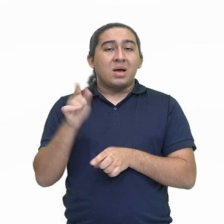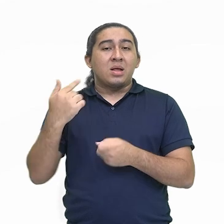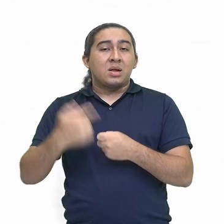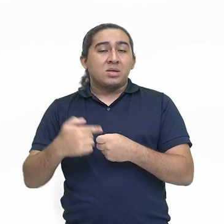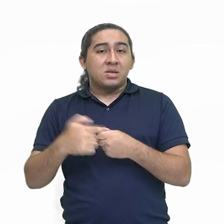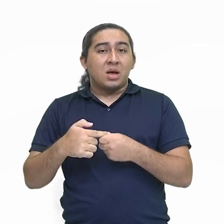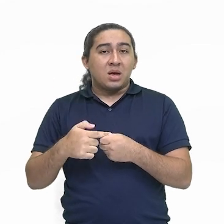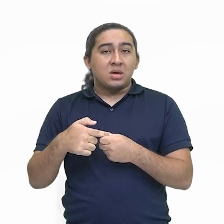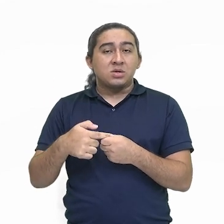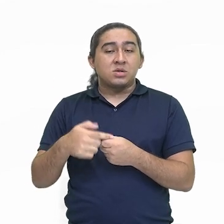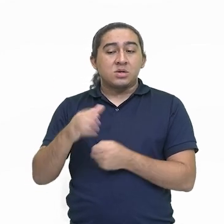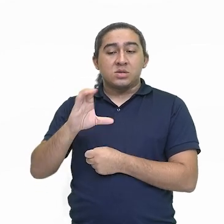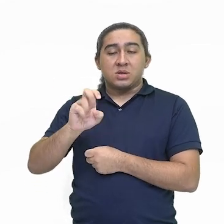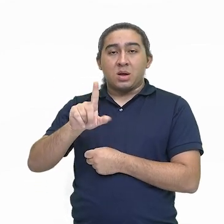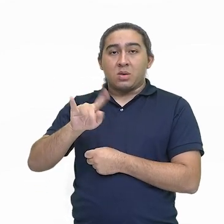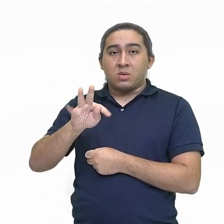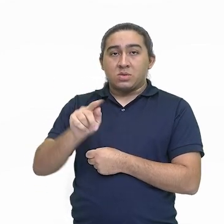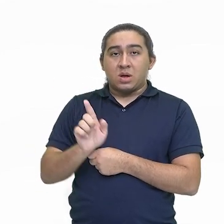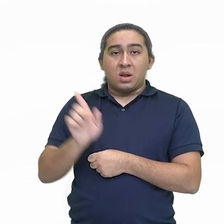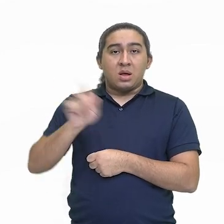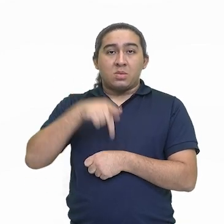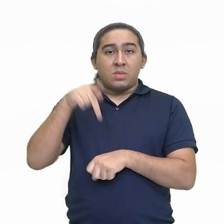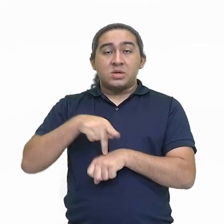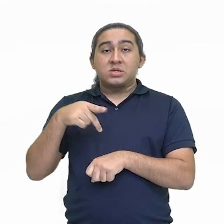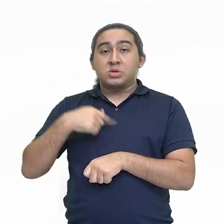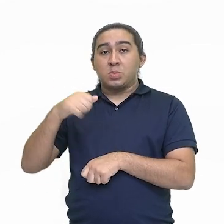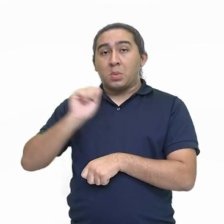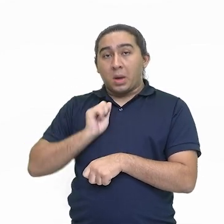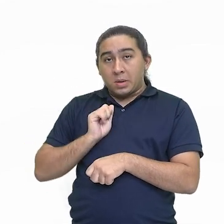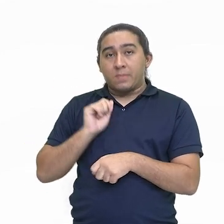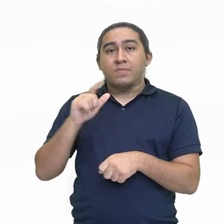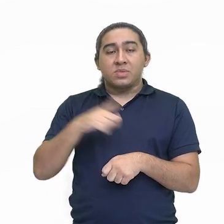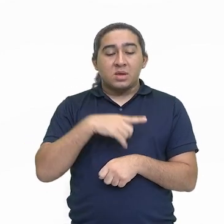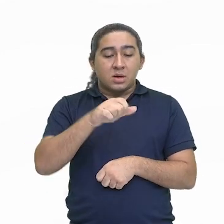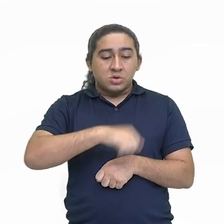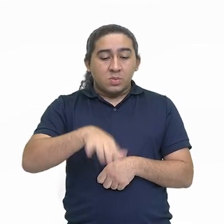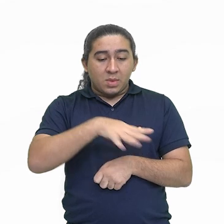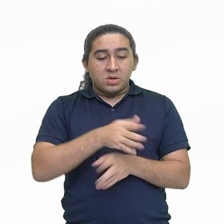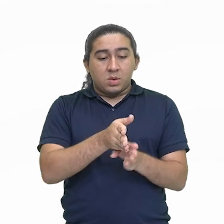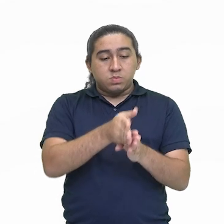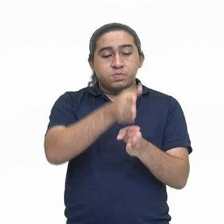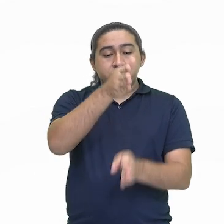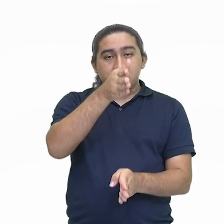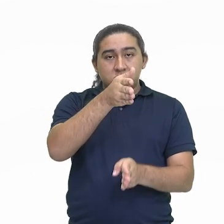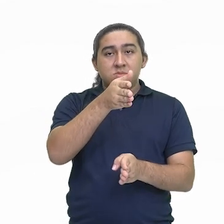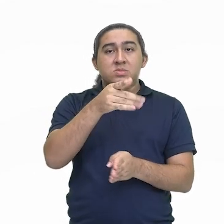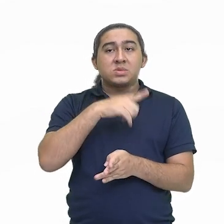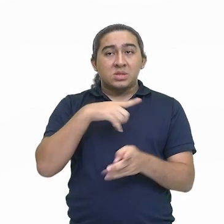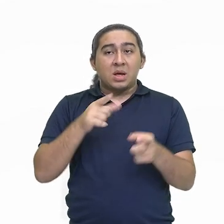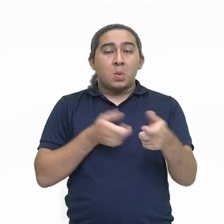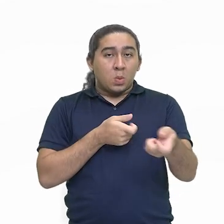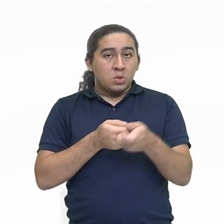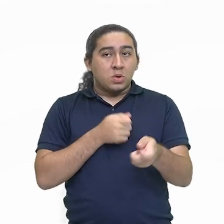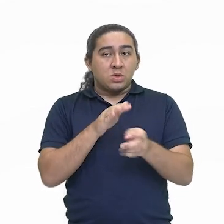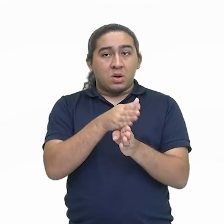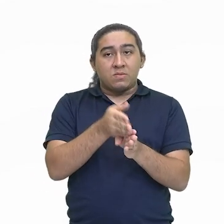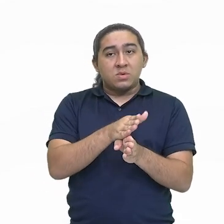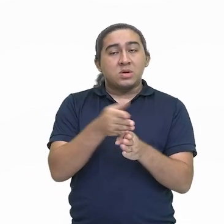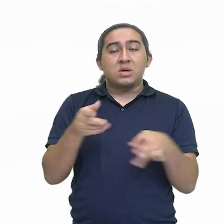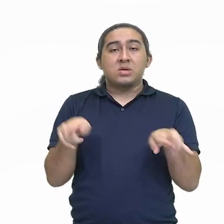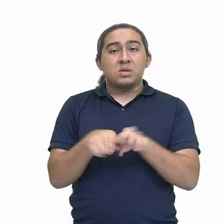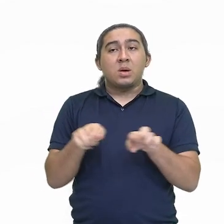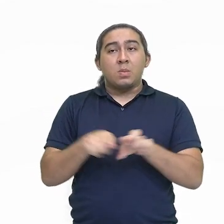alguns desses onde a gente tem essa barreira física, né? Já não basta ali o controle da fronteira, mas se